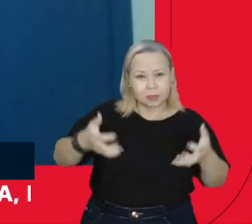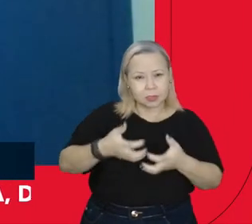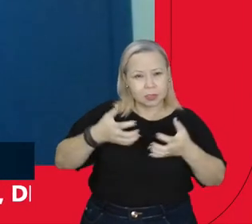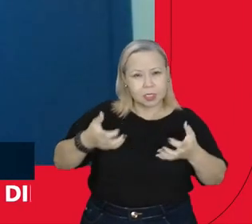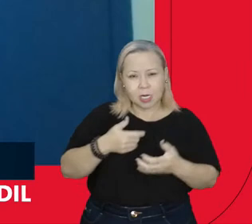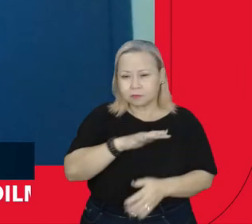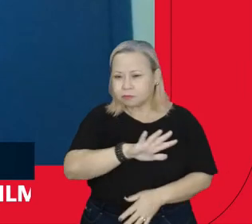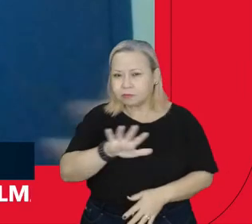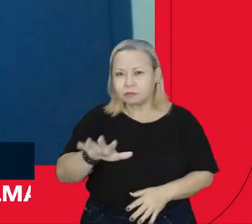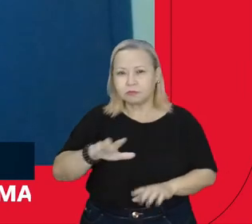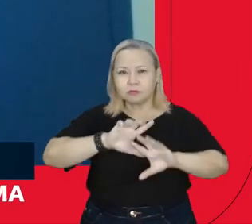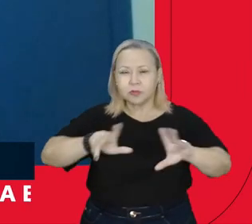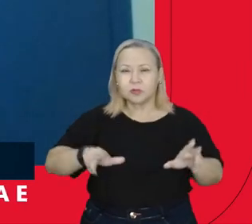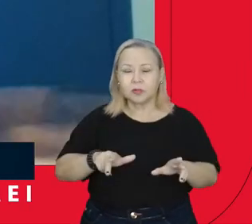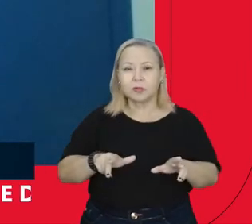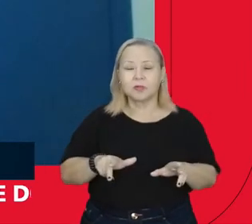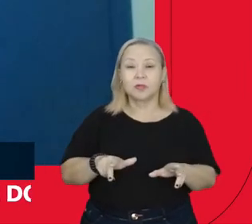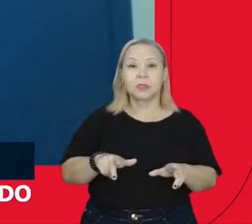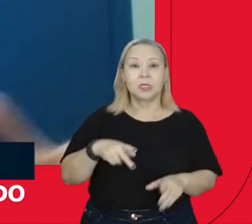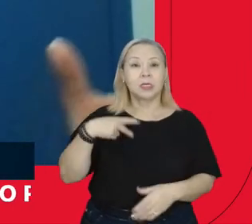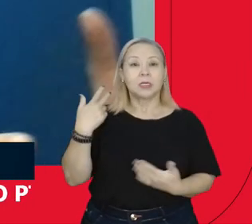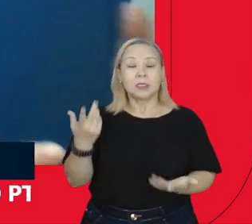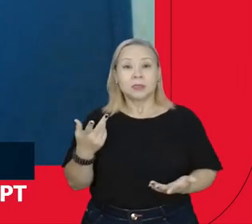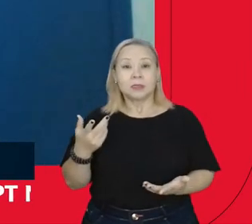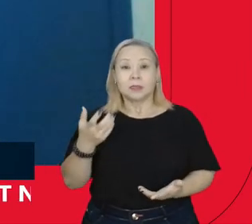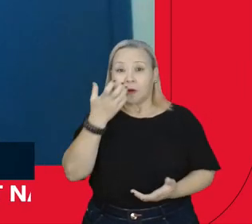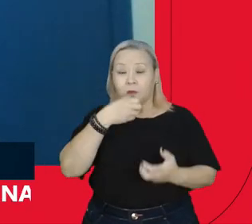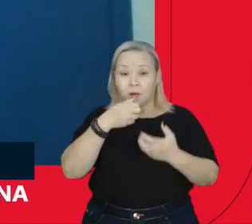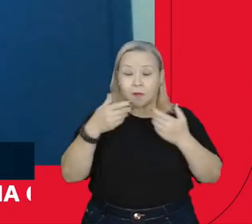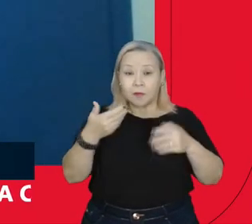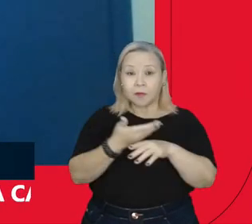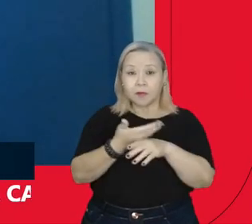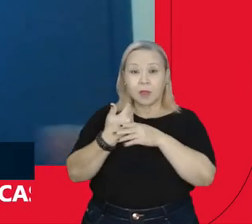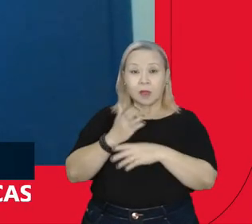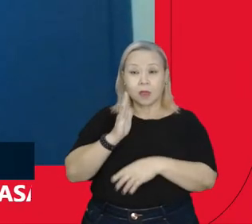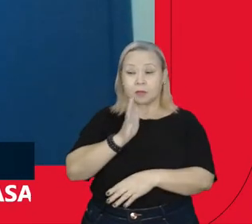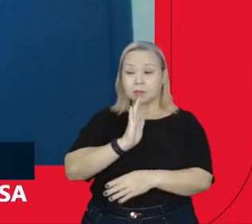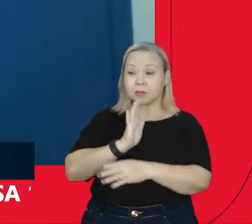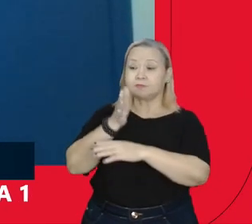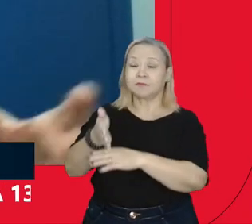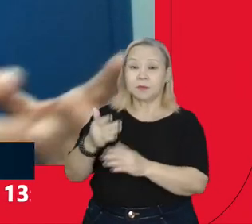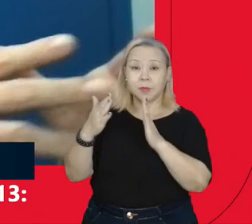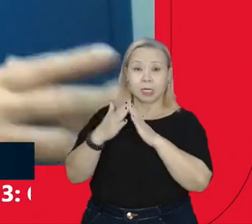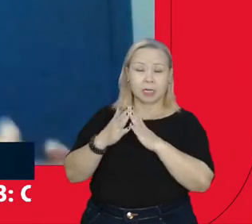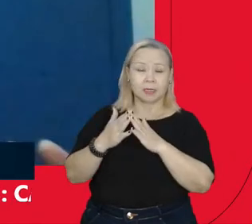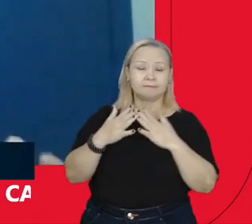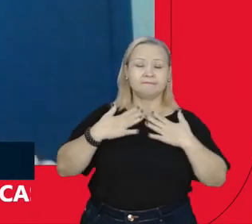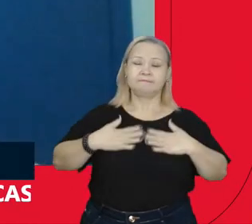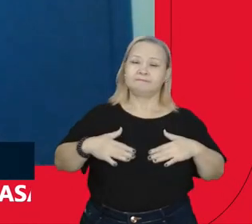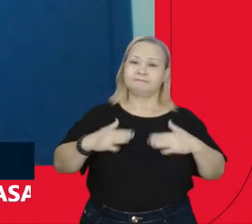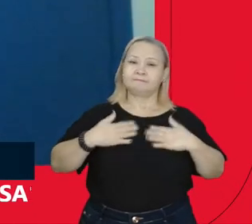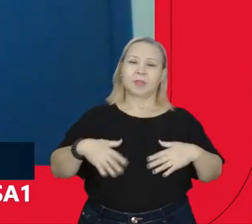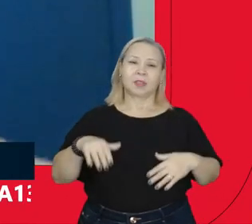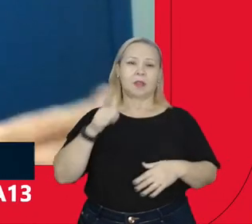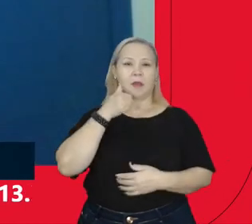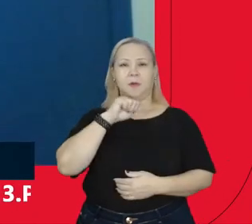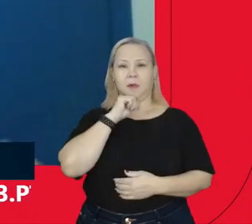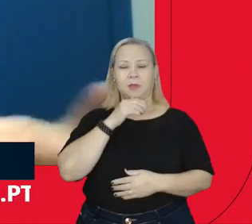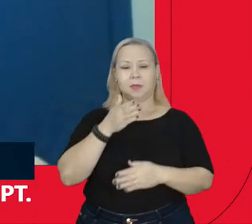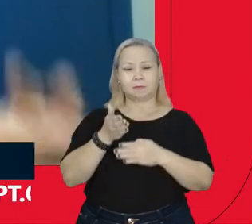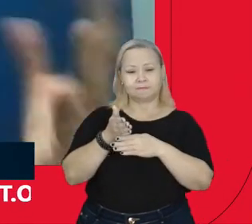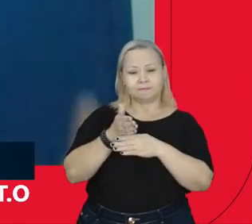legumes, uma fruta antes de ir para casa, isso é uma tranquilidade para a mãe. Quer dizer, você já tem uma parte do dia